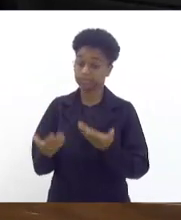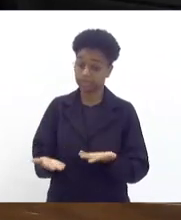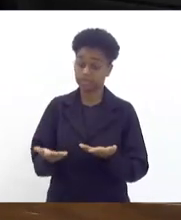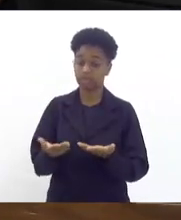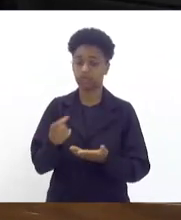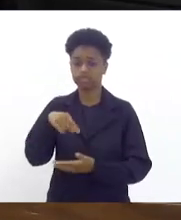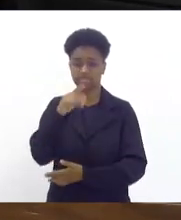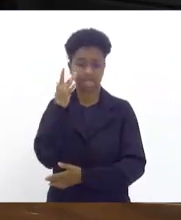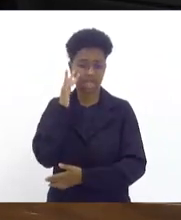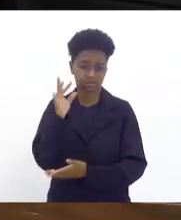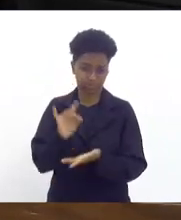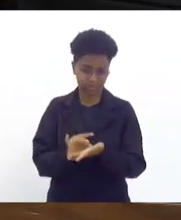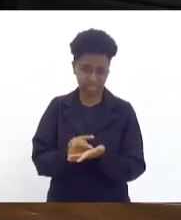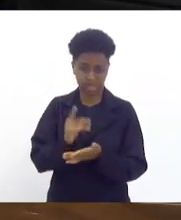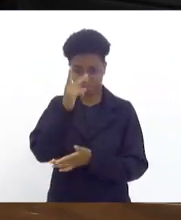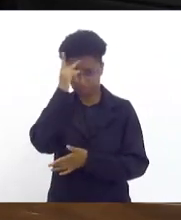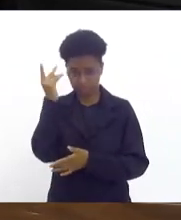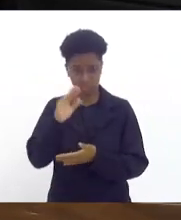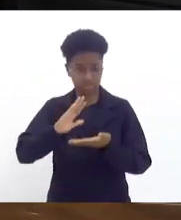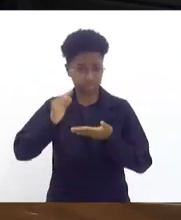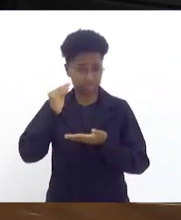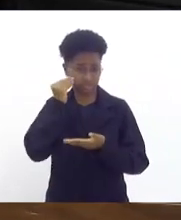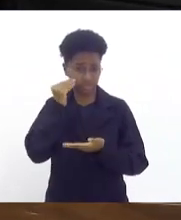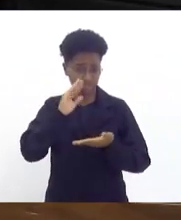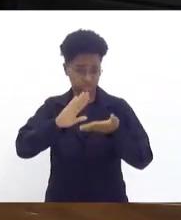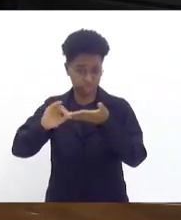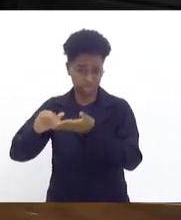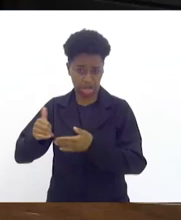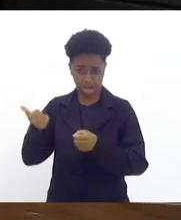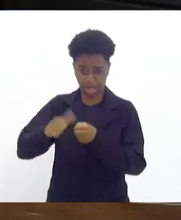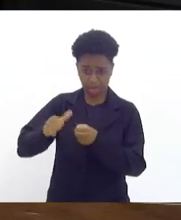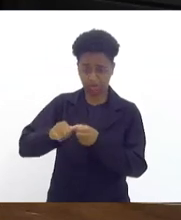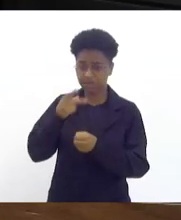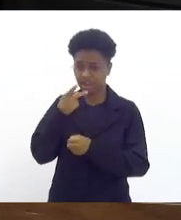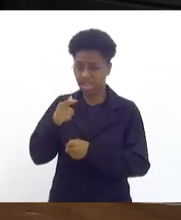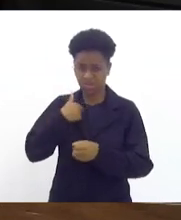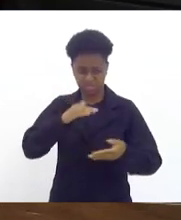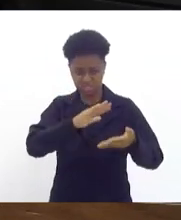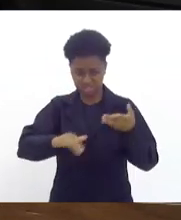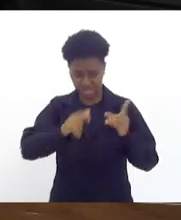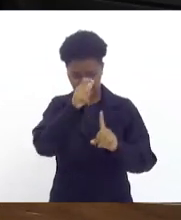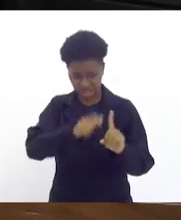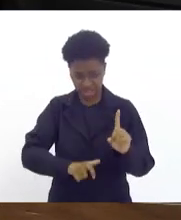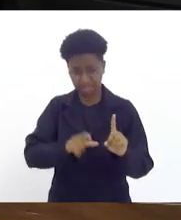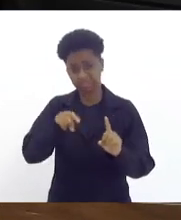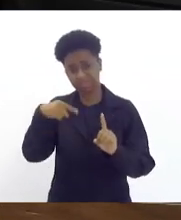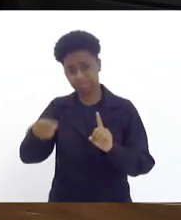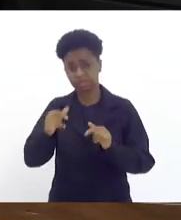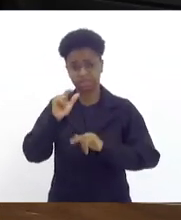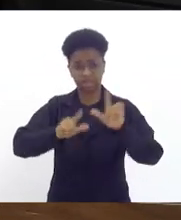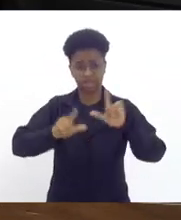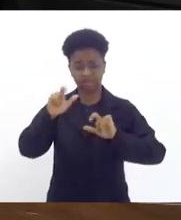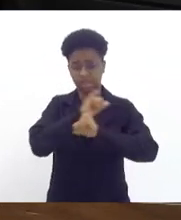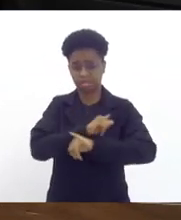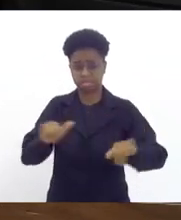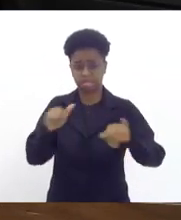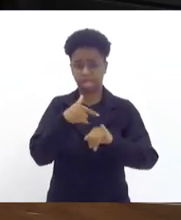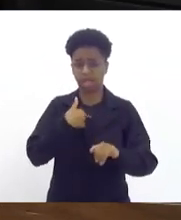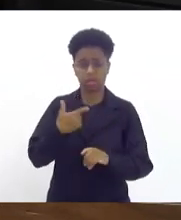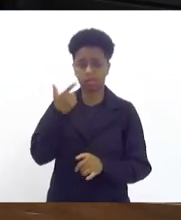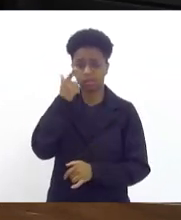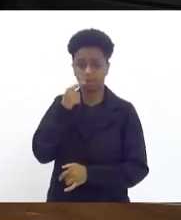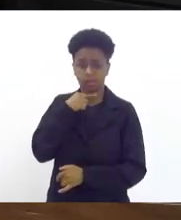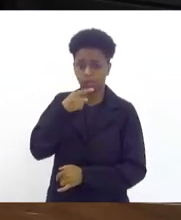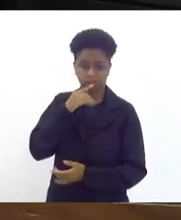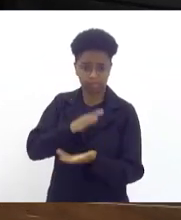que um policial para tirar um ele não vai pensar 10 vezes a falar pô eu vou lá tirar o a mídia vai me arrebentar eu não vou ganhar nada você suspenso você chamada